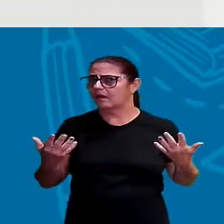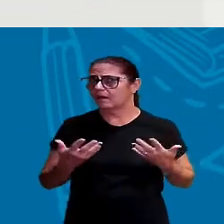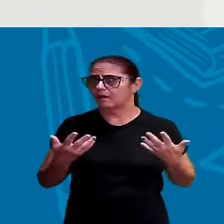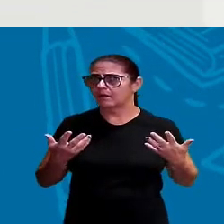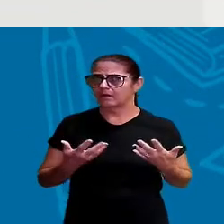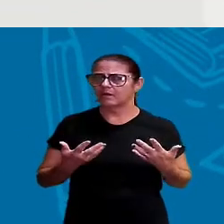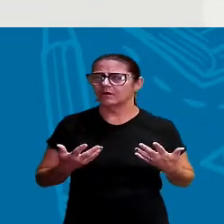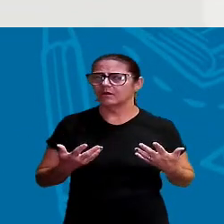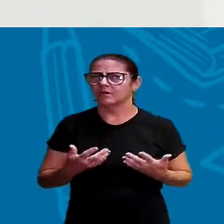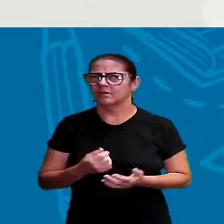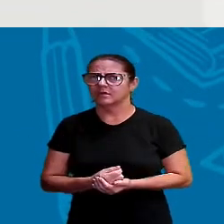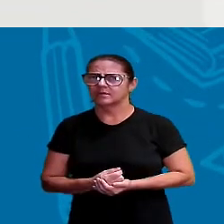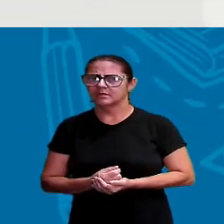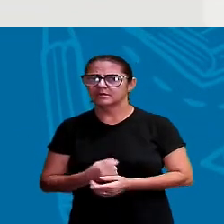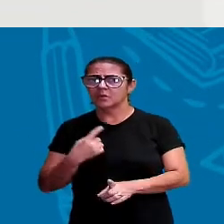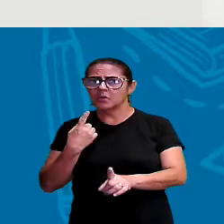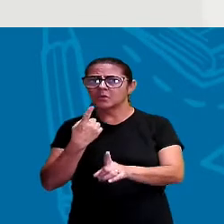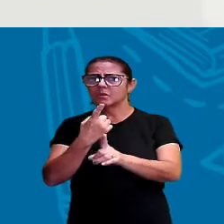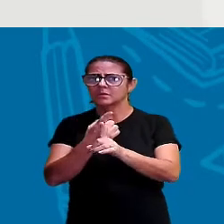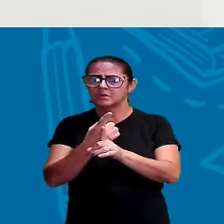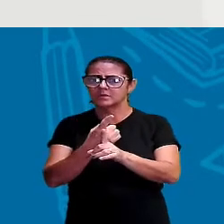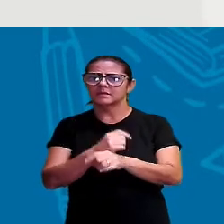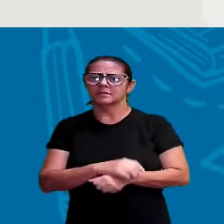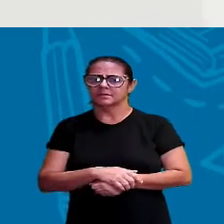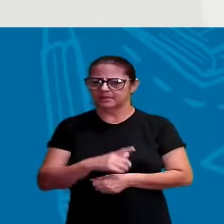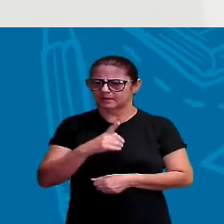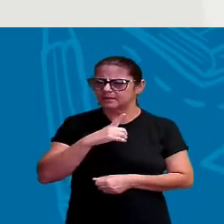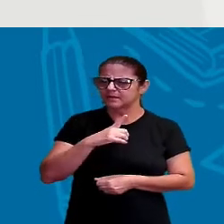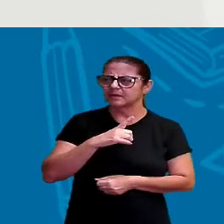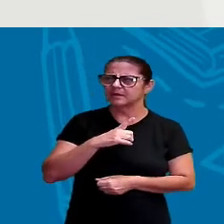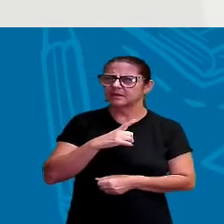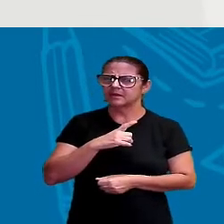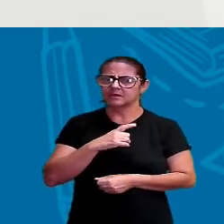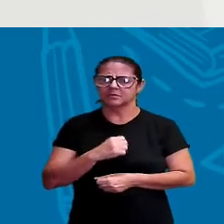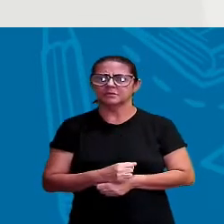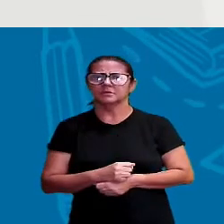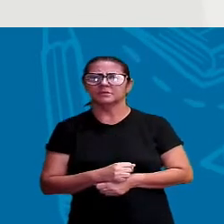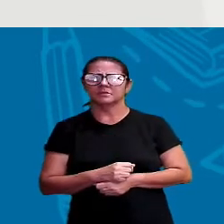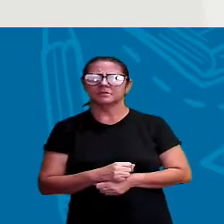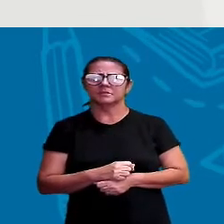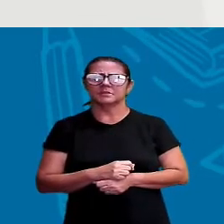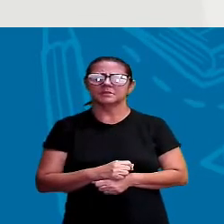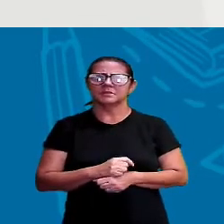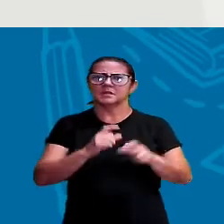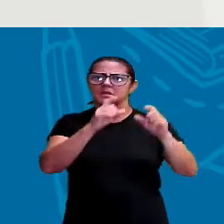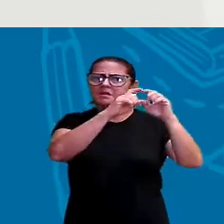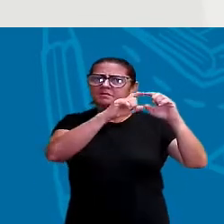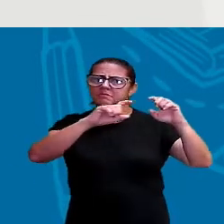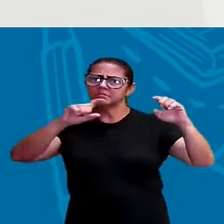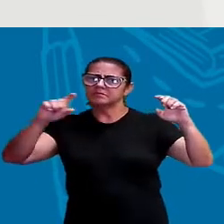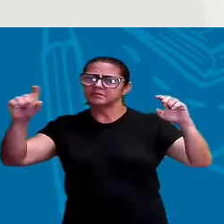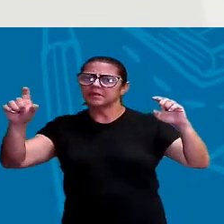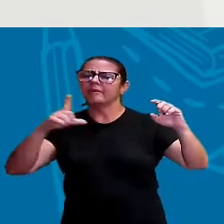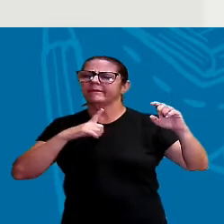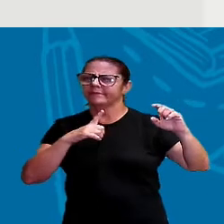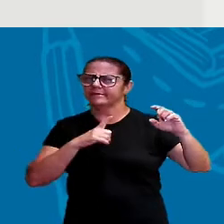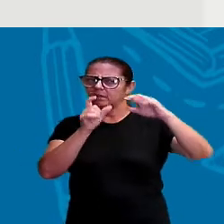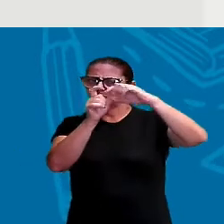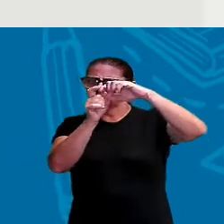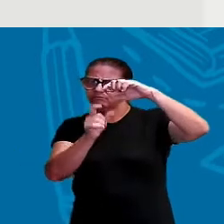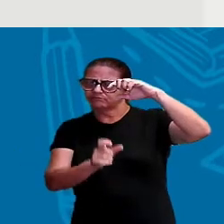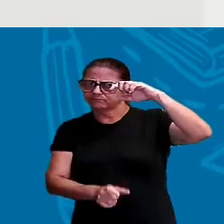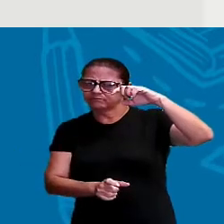Atualmente é comum encontrarmos tiras na vertical, então a gente tem tirinhas que são na vertical e outras que são na horizontal,